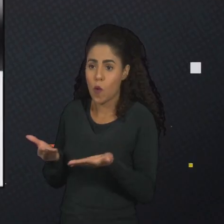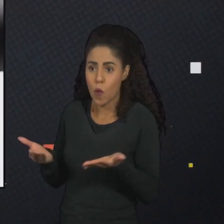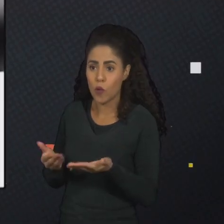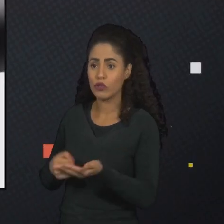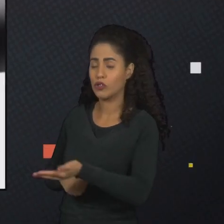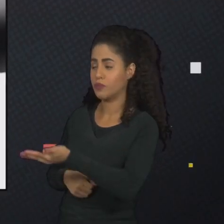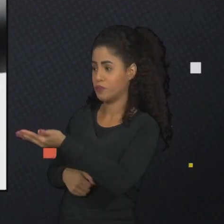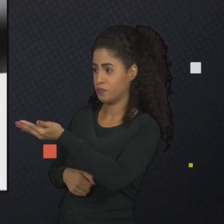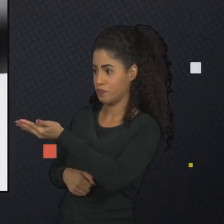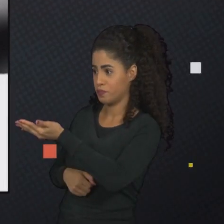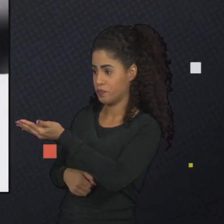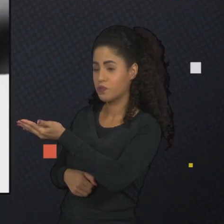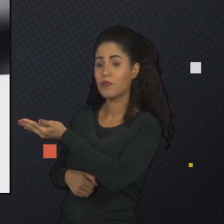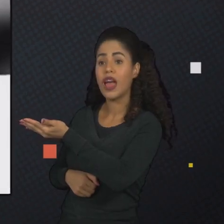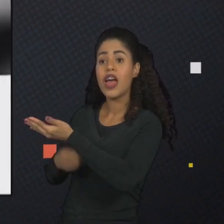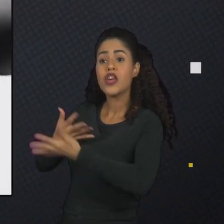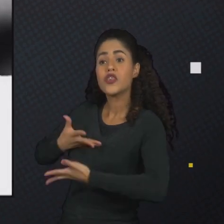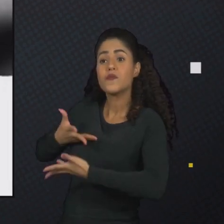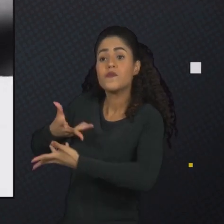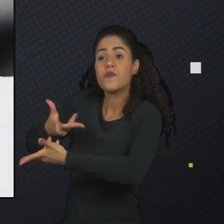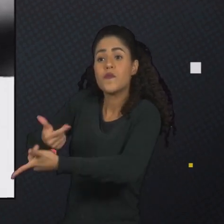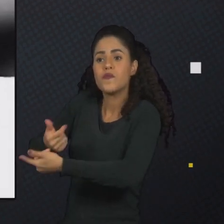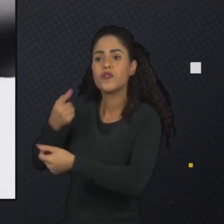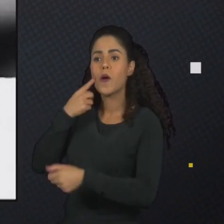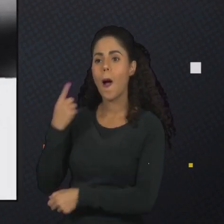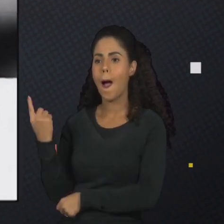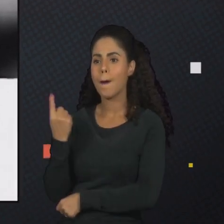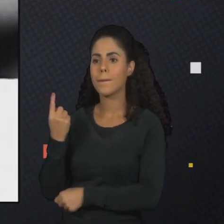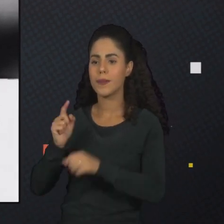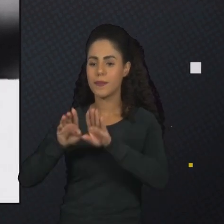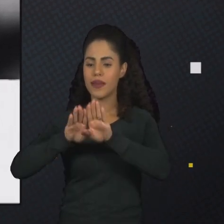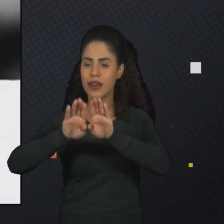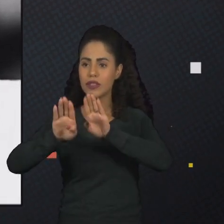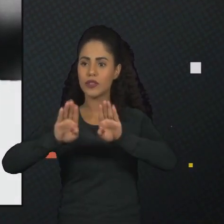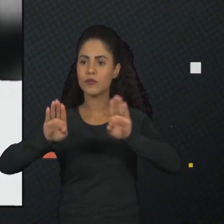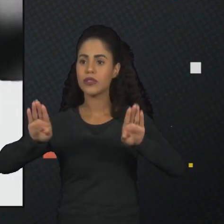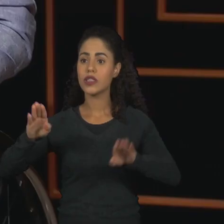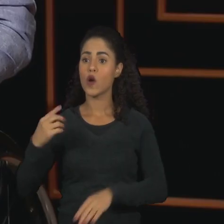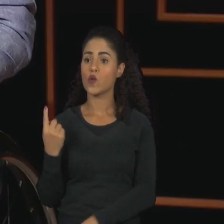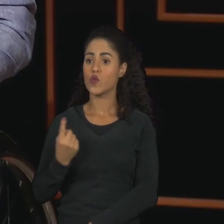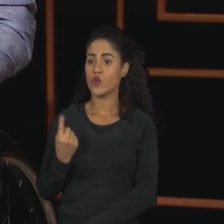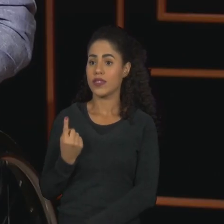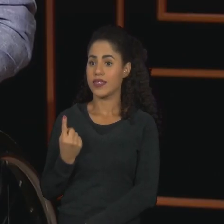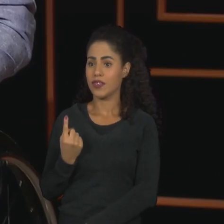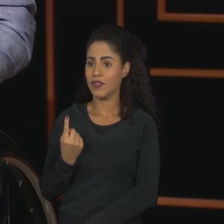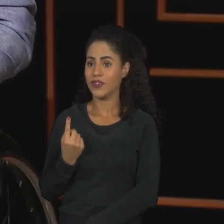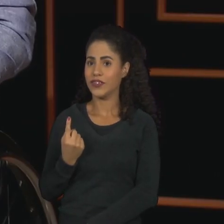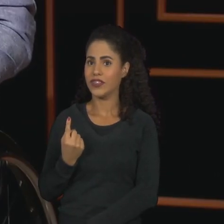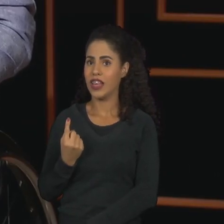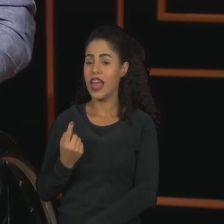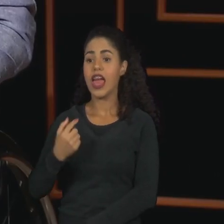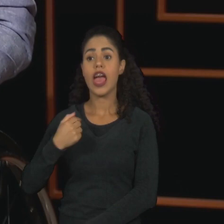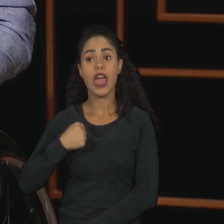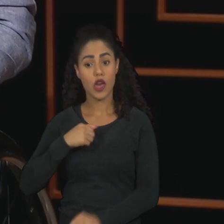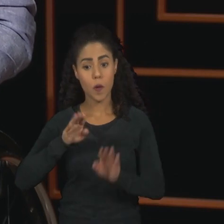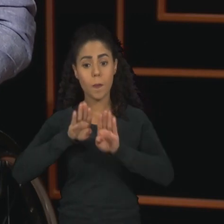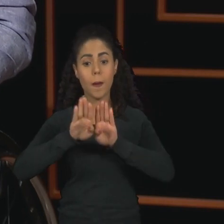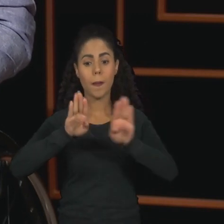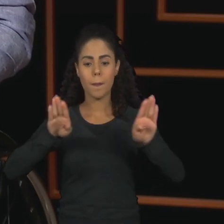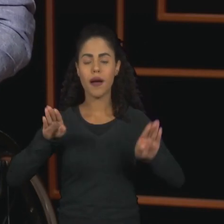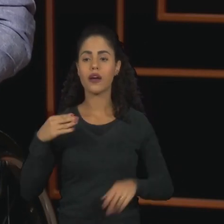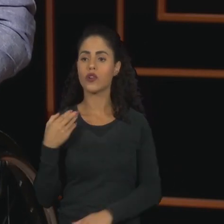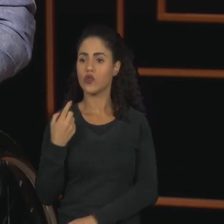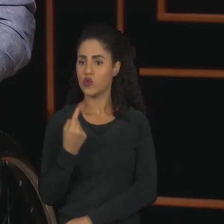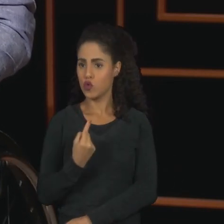Guarnieri, que me convida para fazer a primeira exposição individual. Eu faço a minha primeira